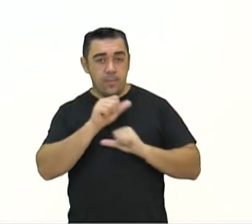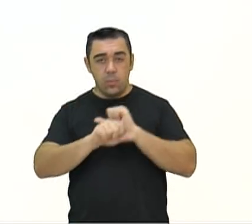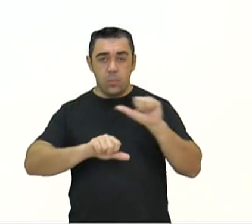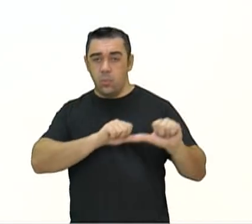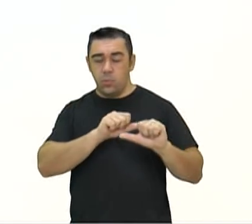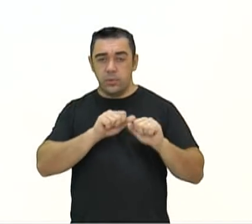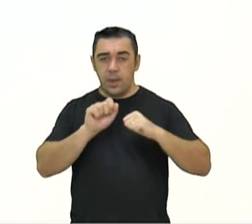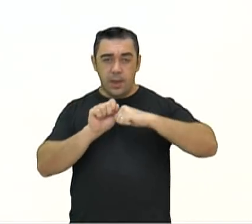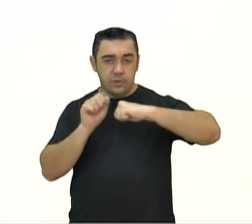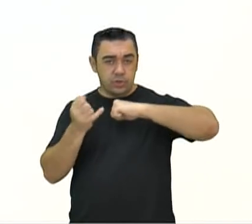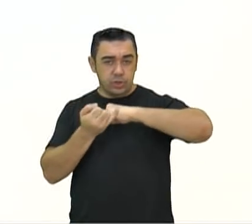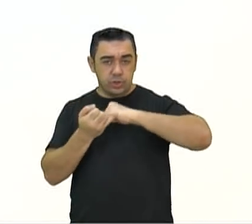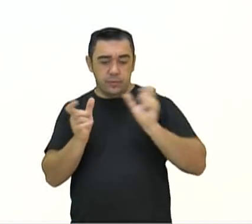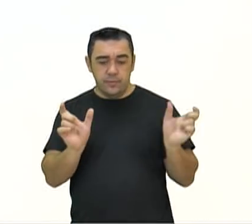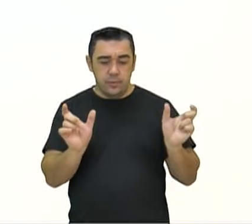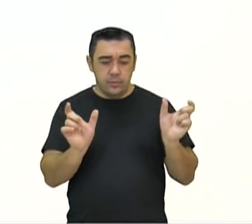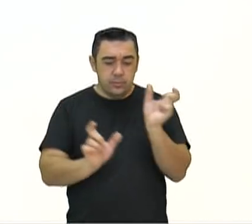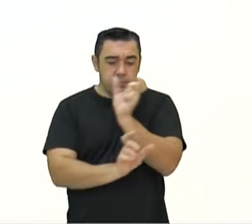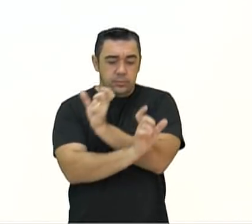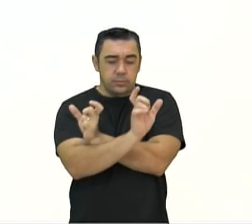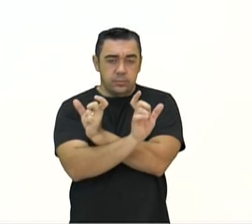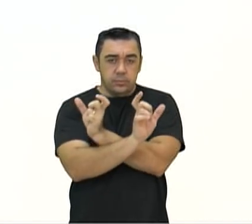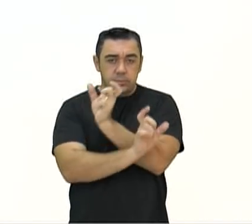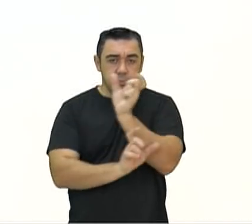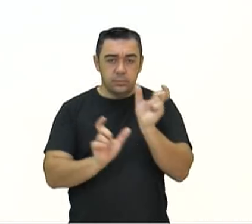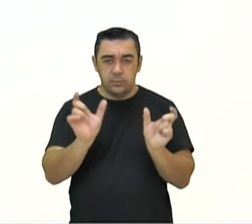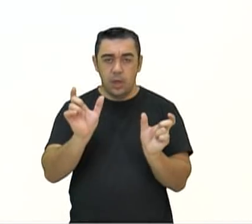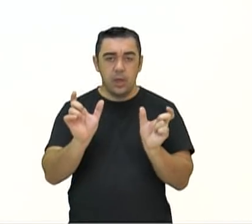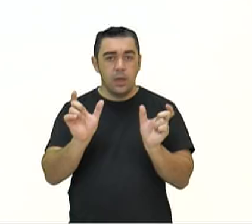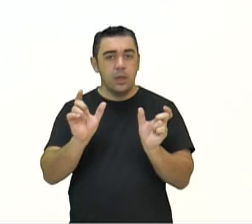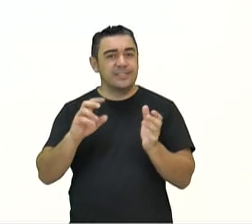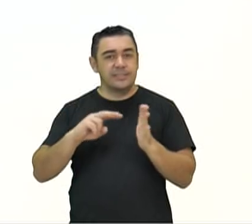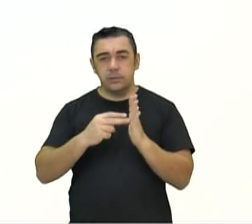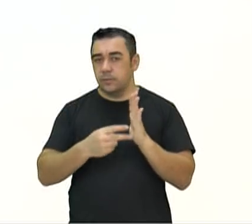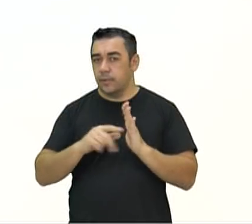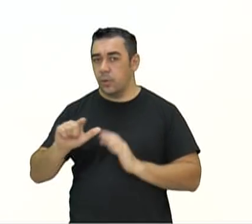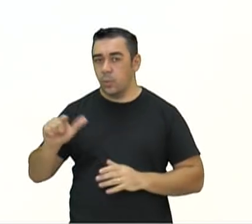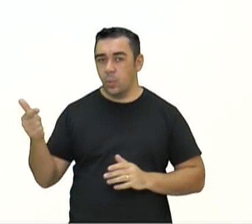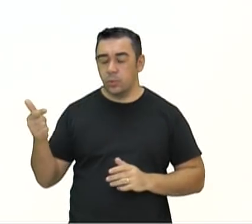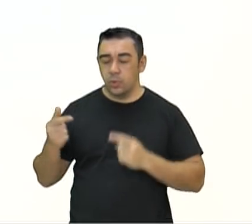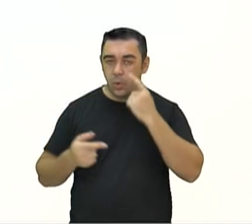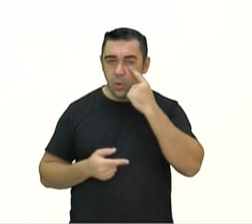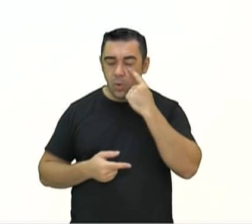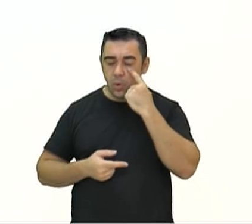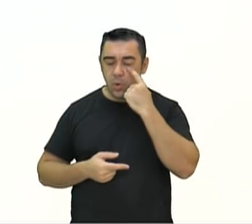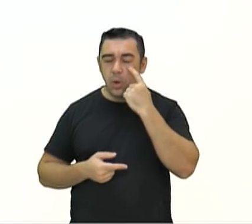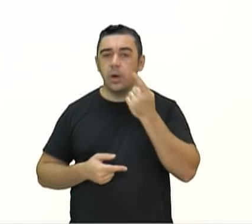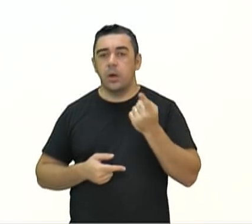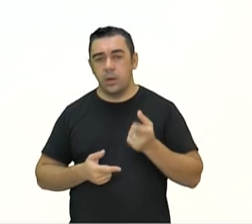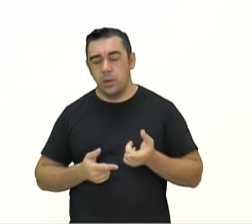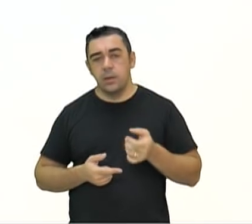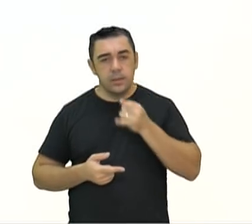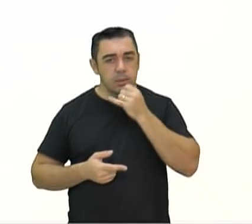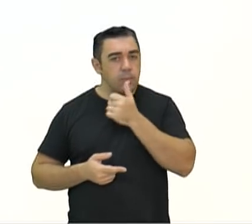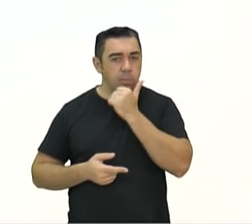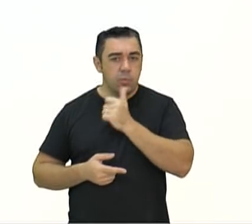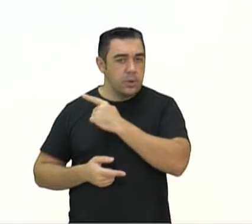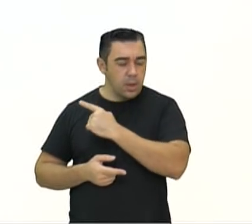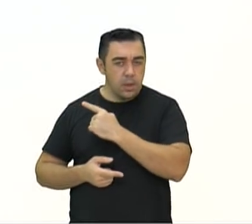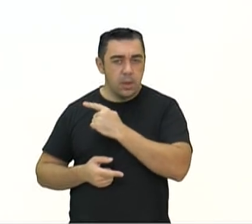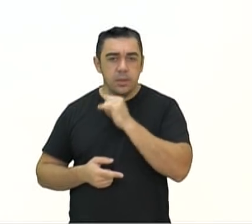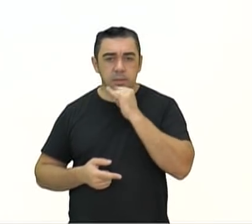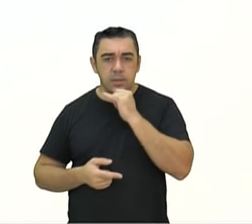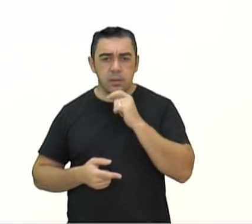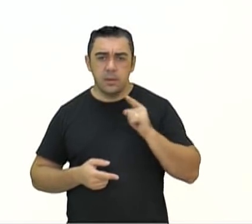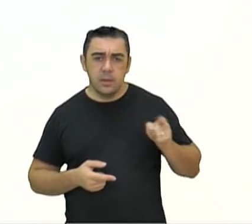de lugar já produz um outro sentido, né? Bem diferente, no caso aqui desse exemplo da mulher. Por quê? Eu